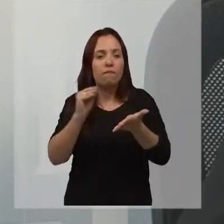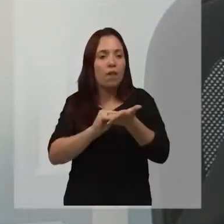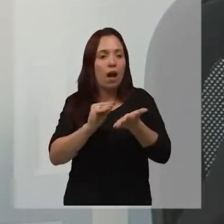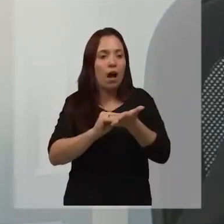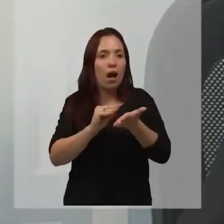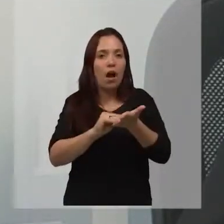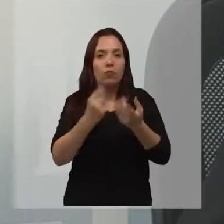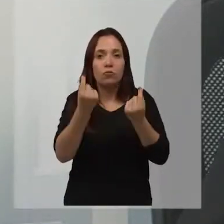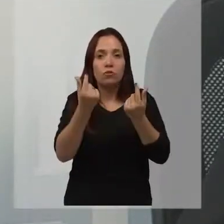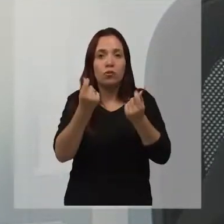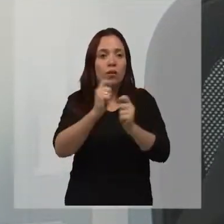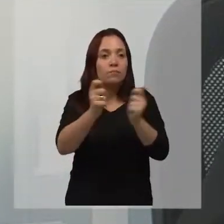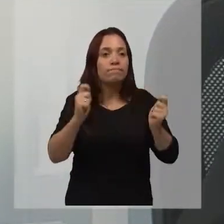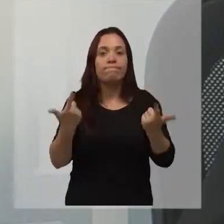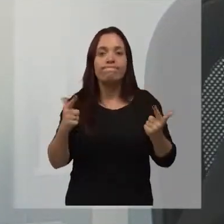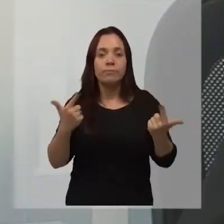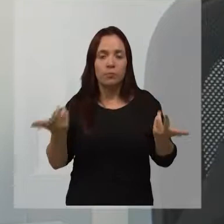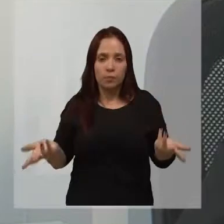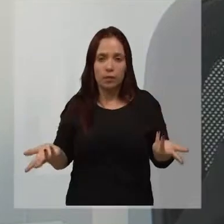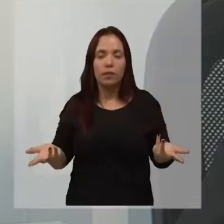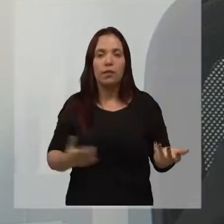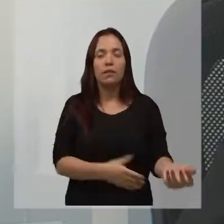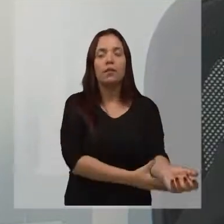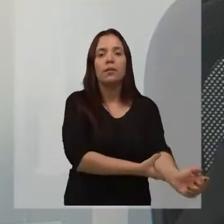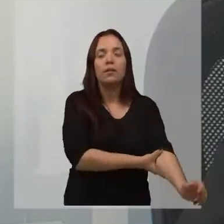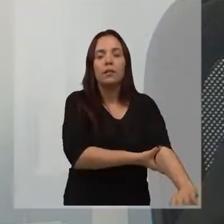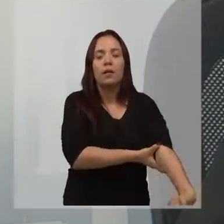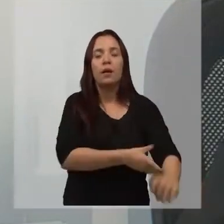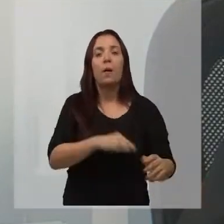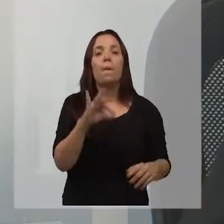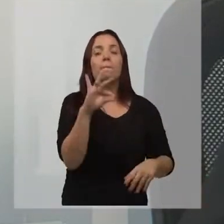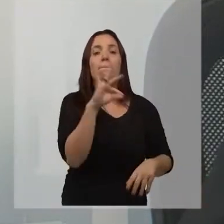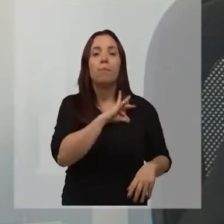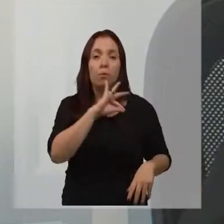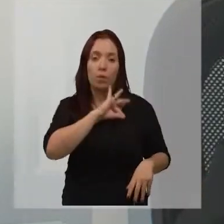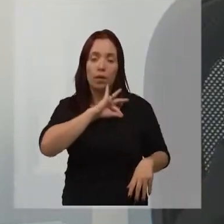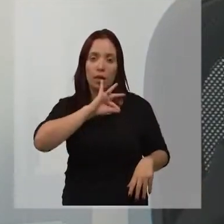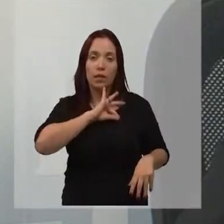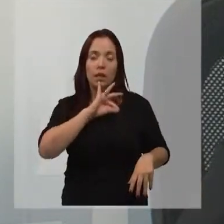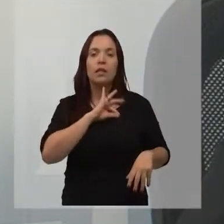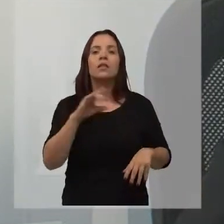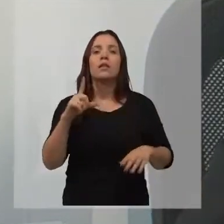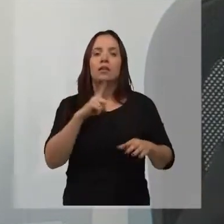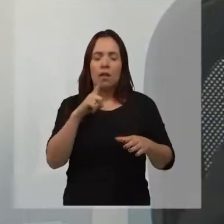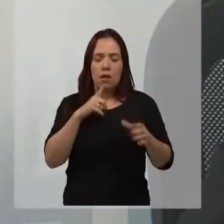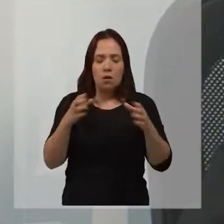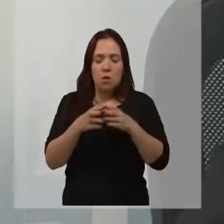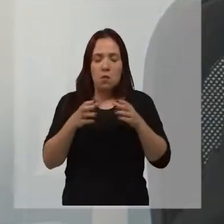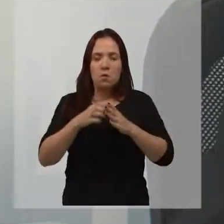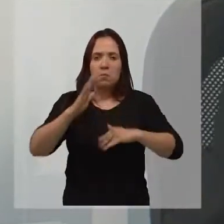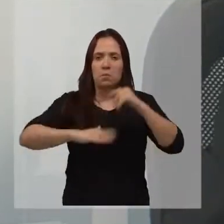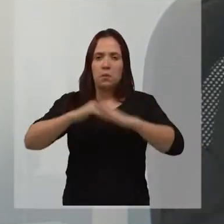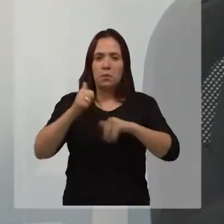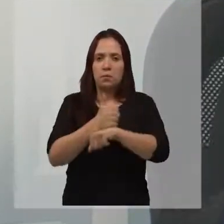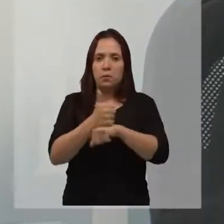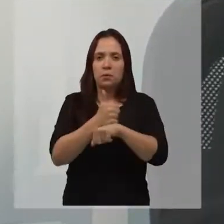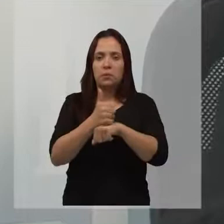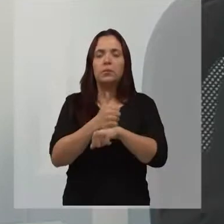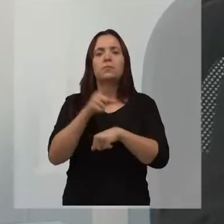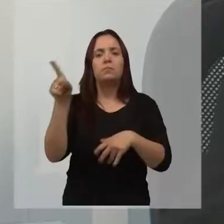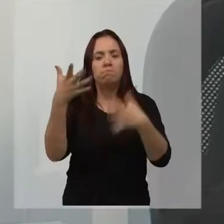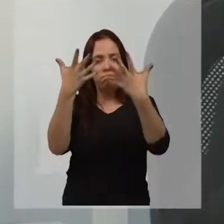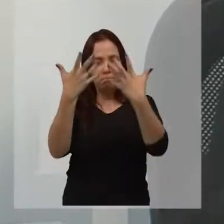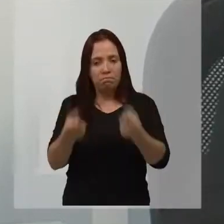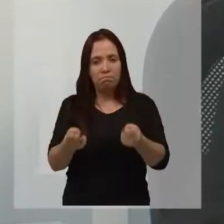mais interessante, a polícia está demonstrando que estava preparada para sufocar o